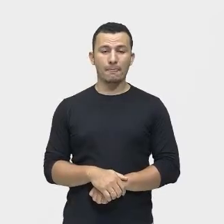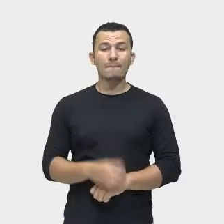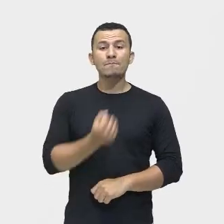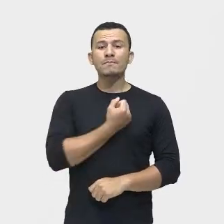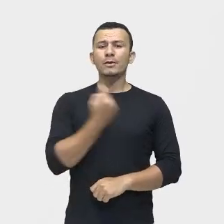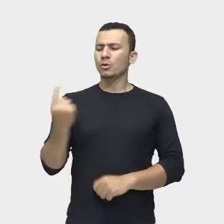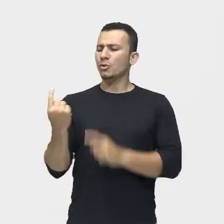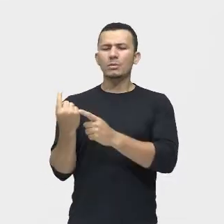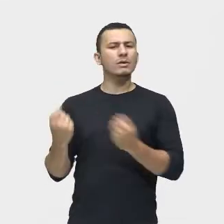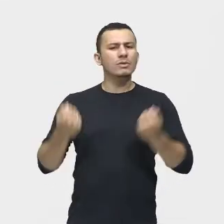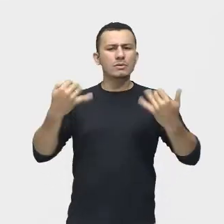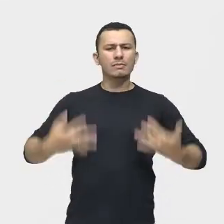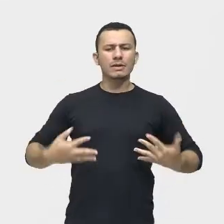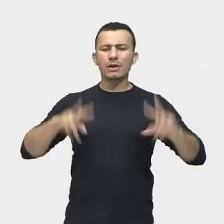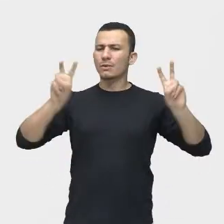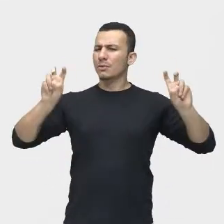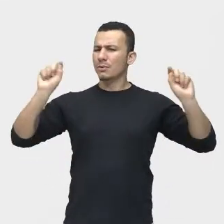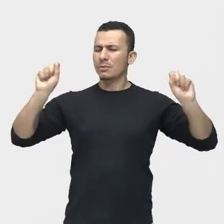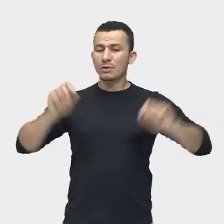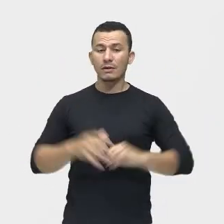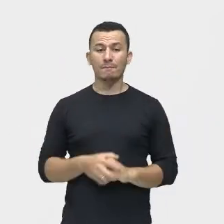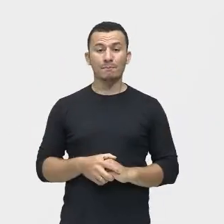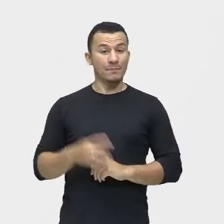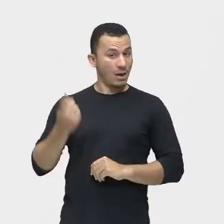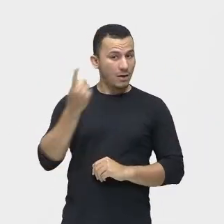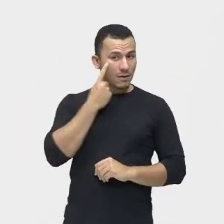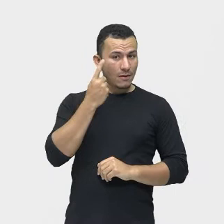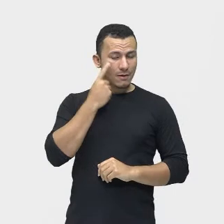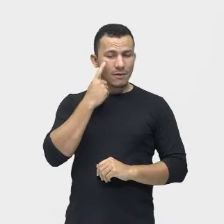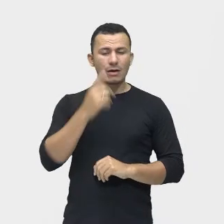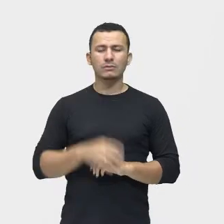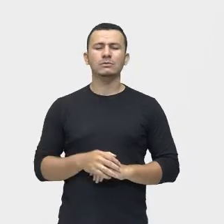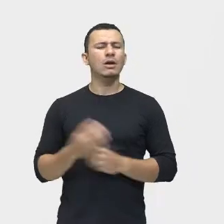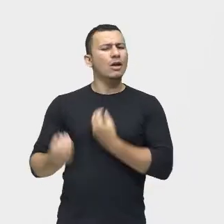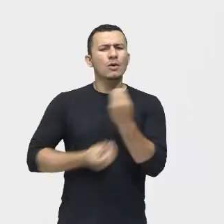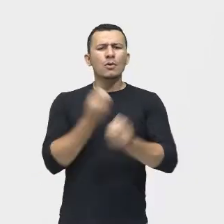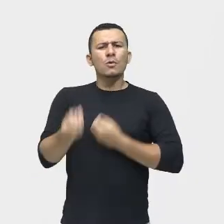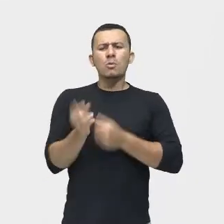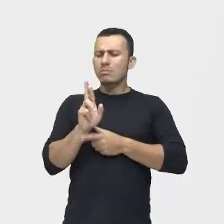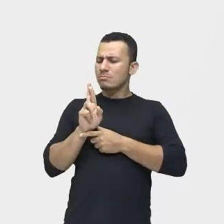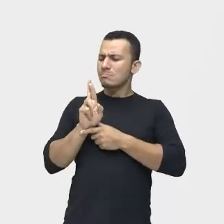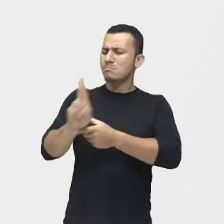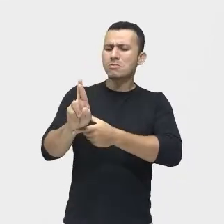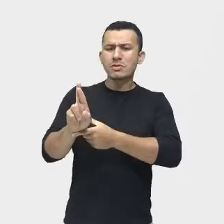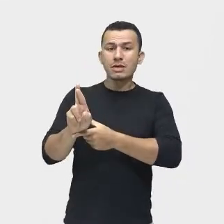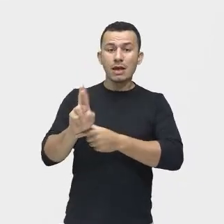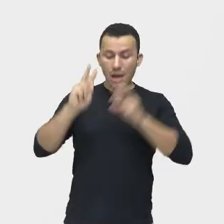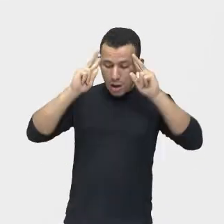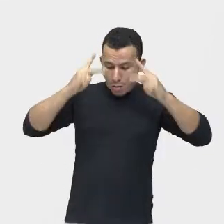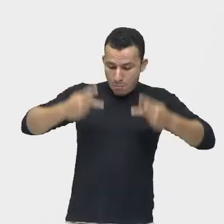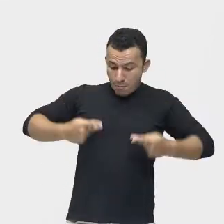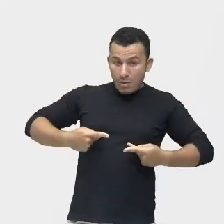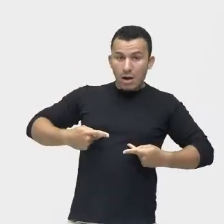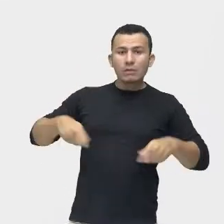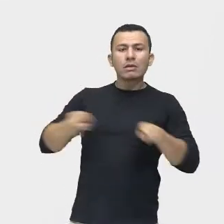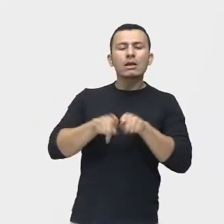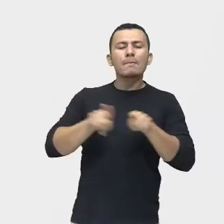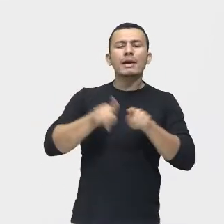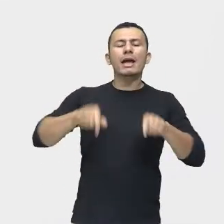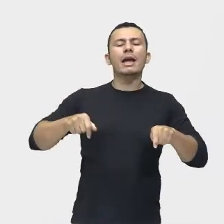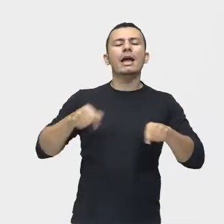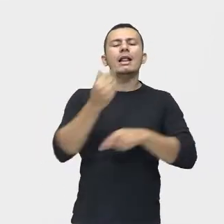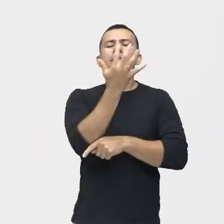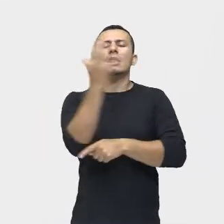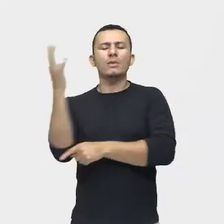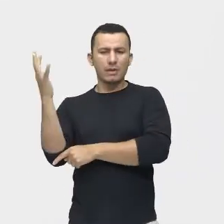Questão 1. Em que sentido se afirma que o ser humano é também natureza?